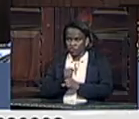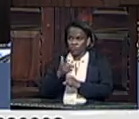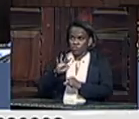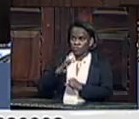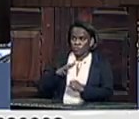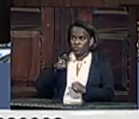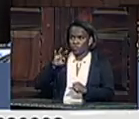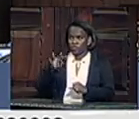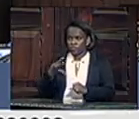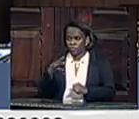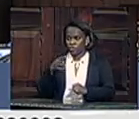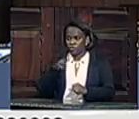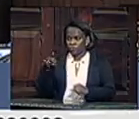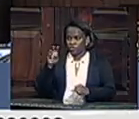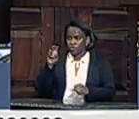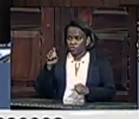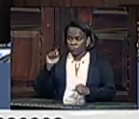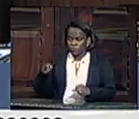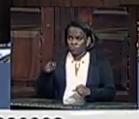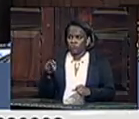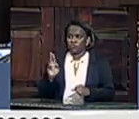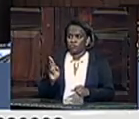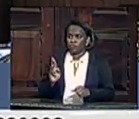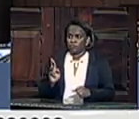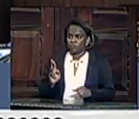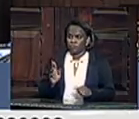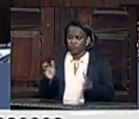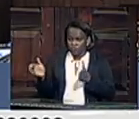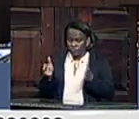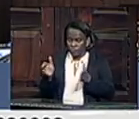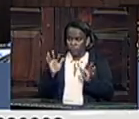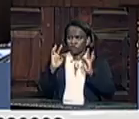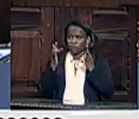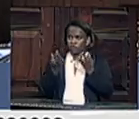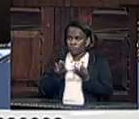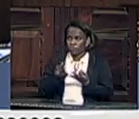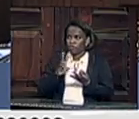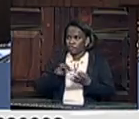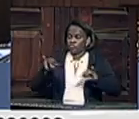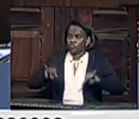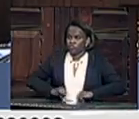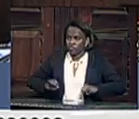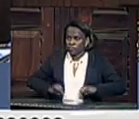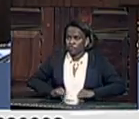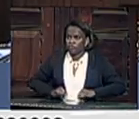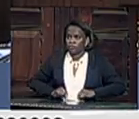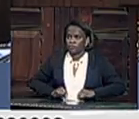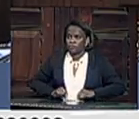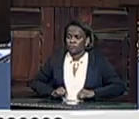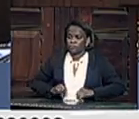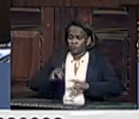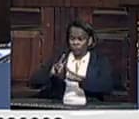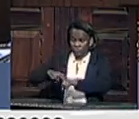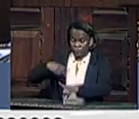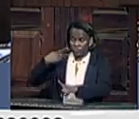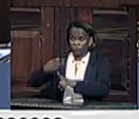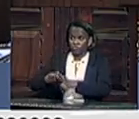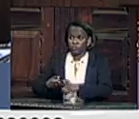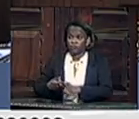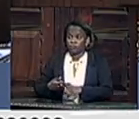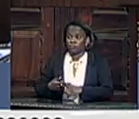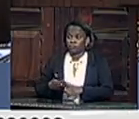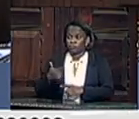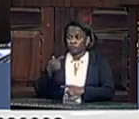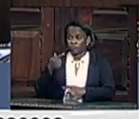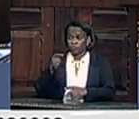entre 4 e 5 mil reais. Essas famílias vão ser penalizadas com um aumento de mais